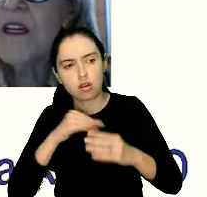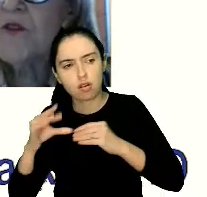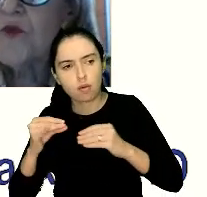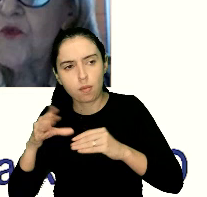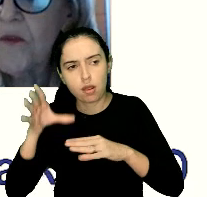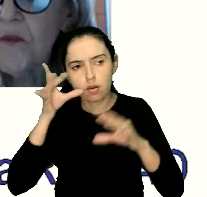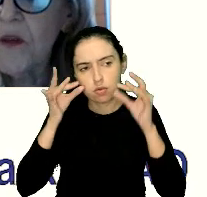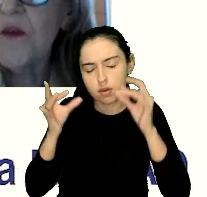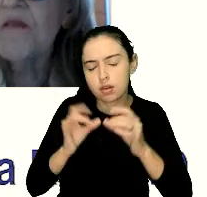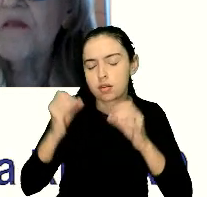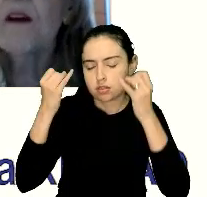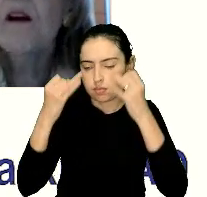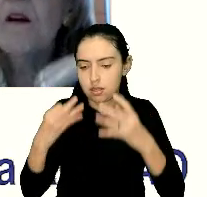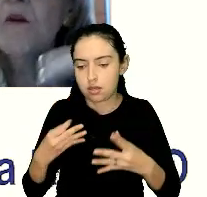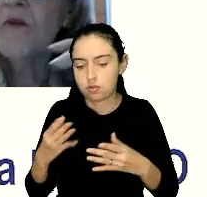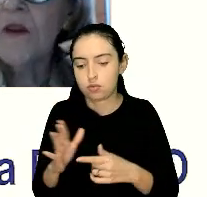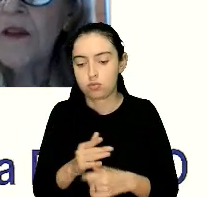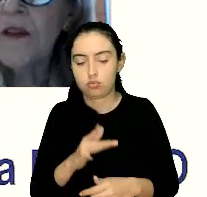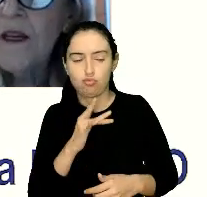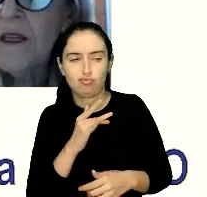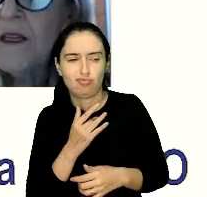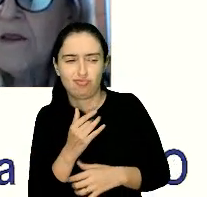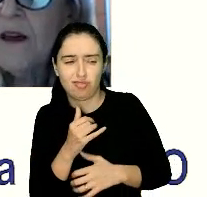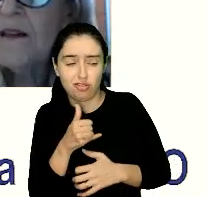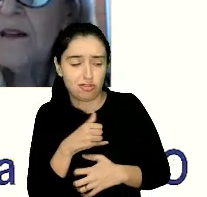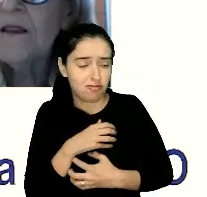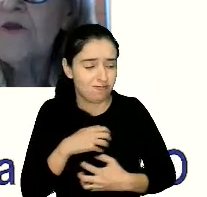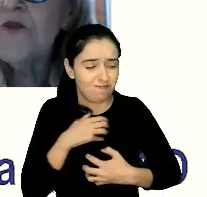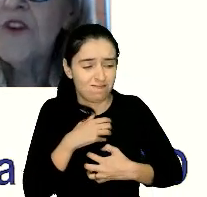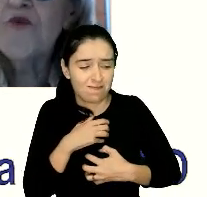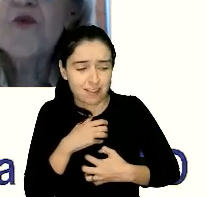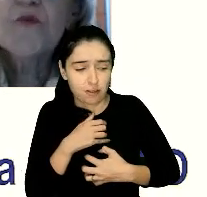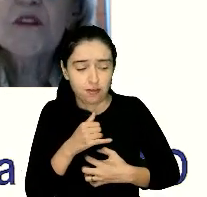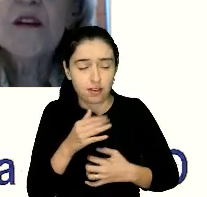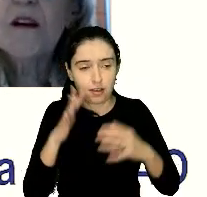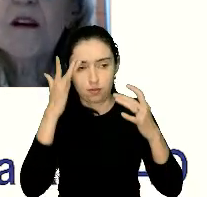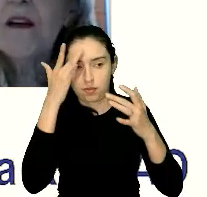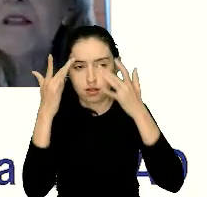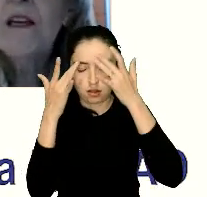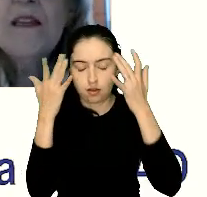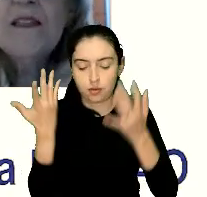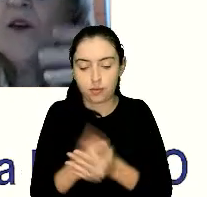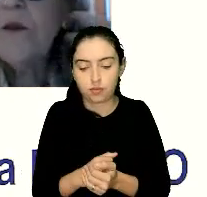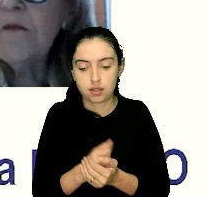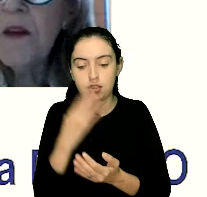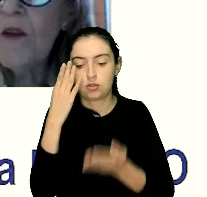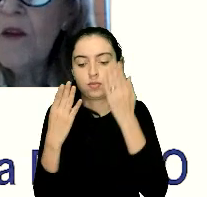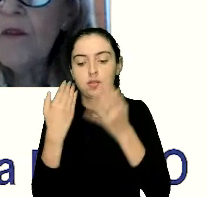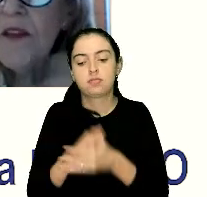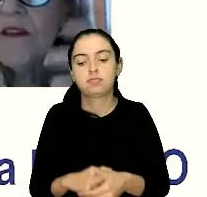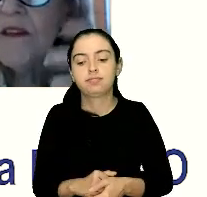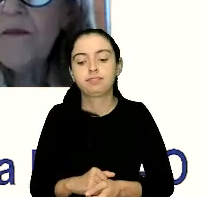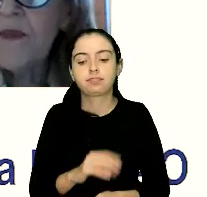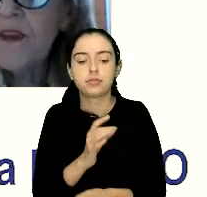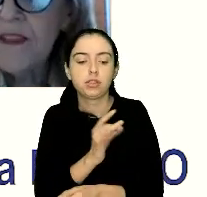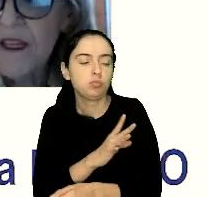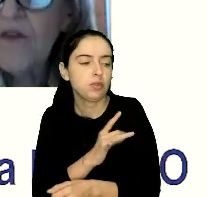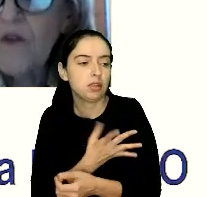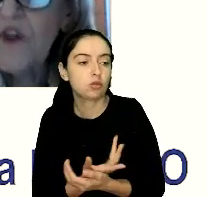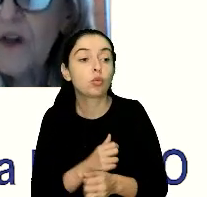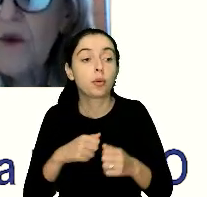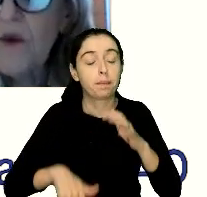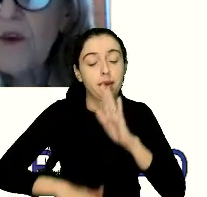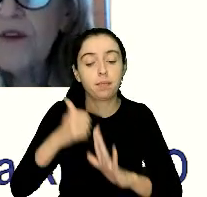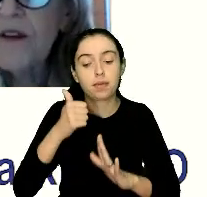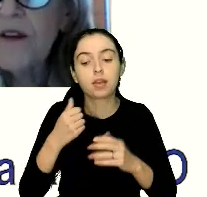que nós estamos falando, do sofrimento mental, né? E dos transtornos mentais, e ser o primeiro a poder